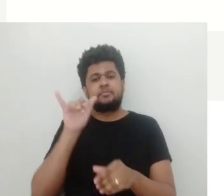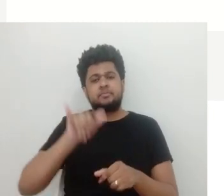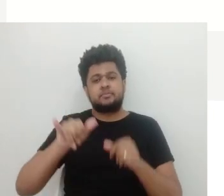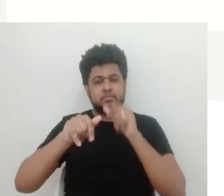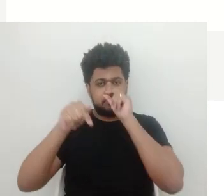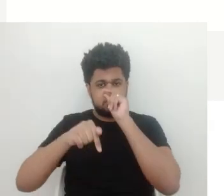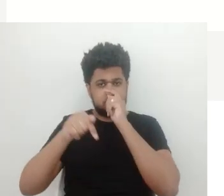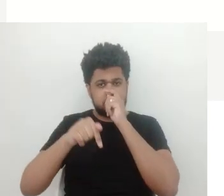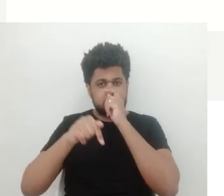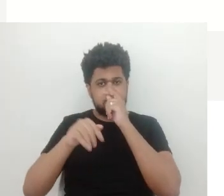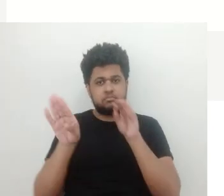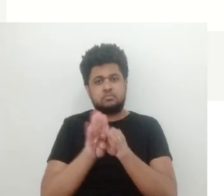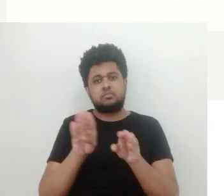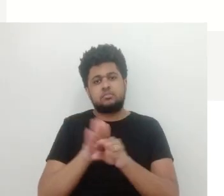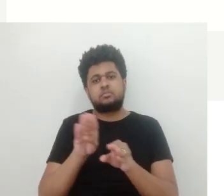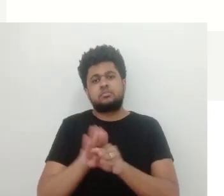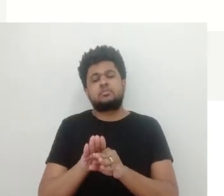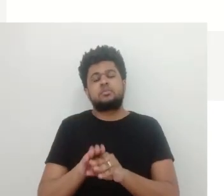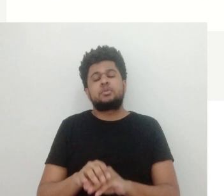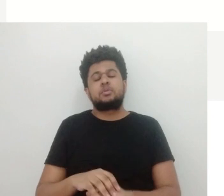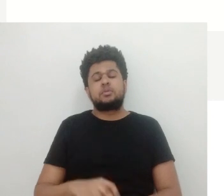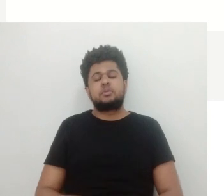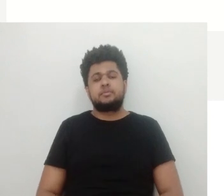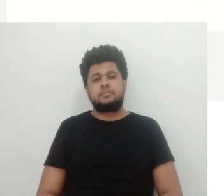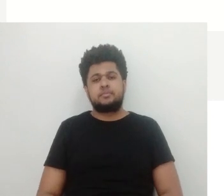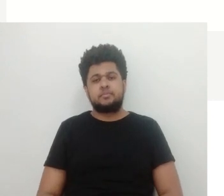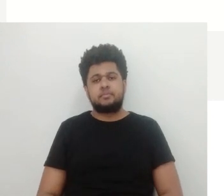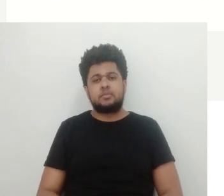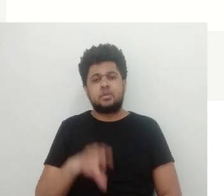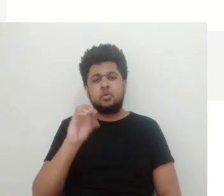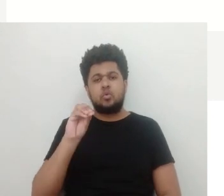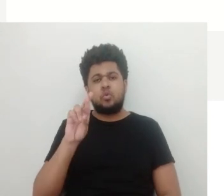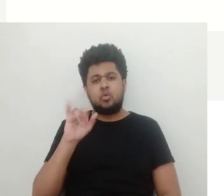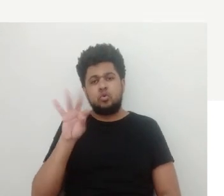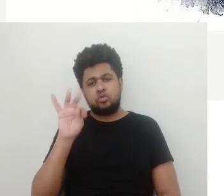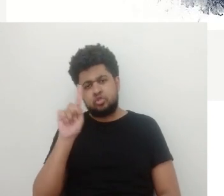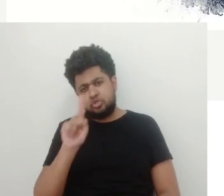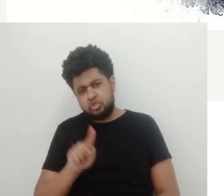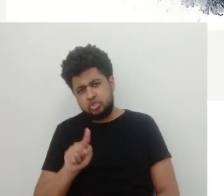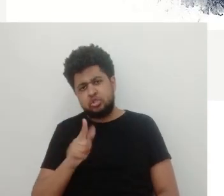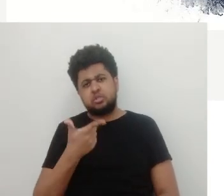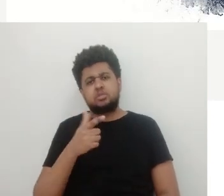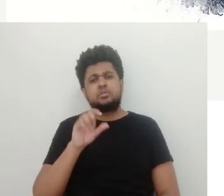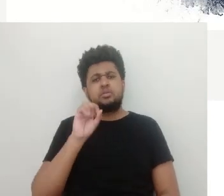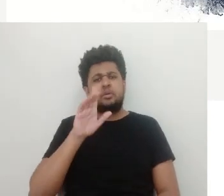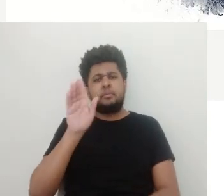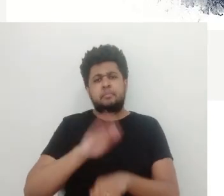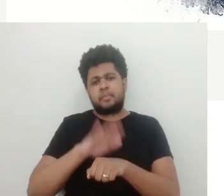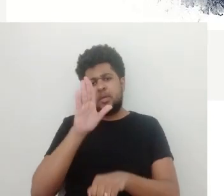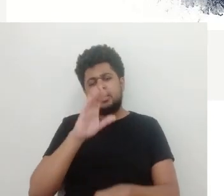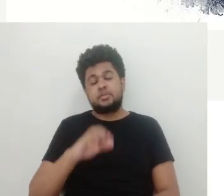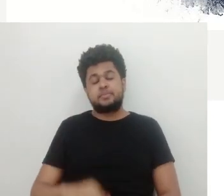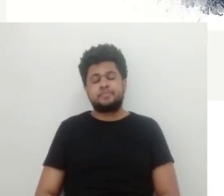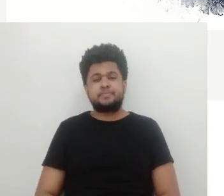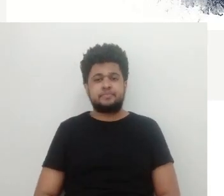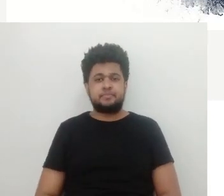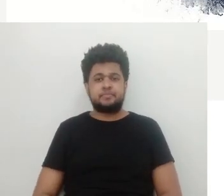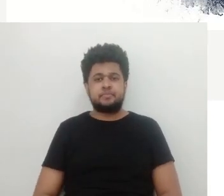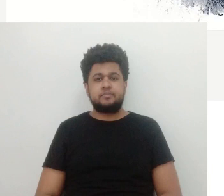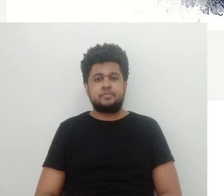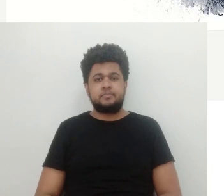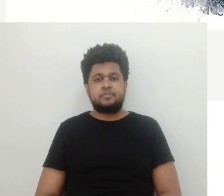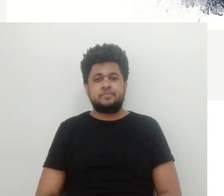Então, acho que eu concluo. Se tivesse uma sala de aula, perguntei o que tem em comum essa turma, o que tem em